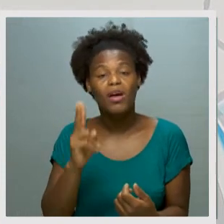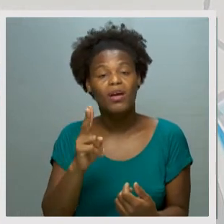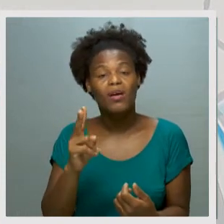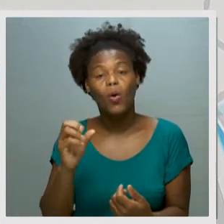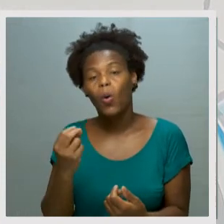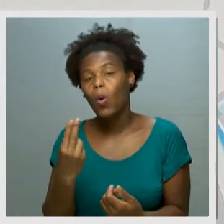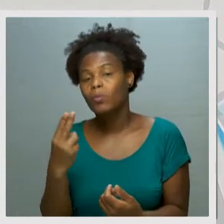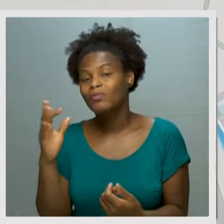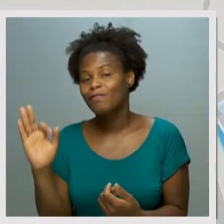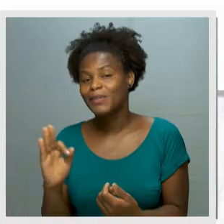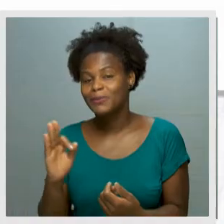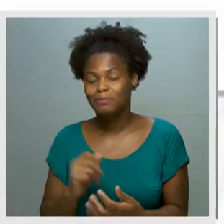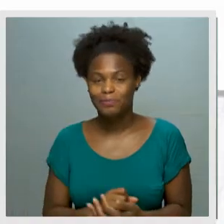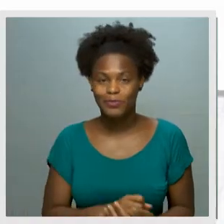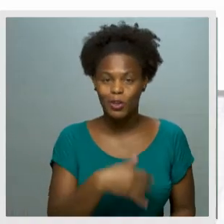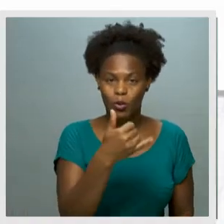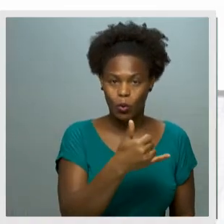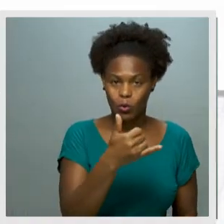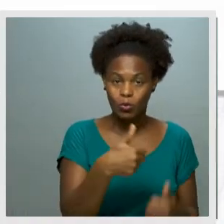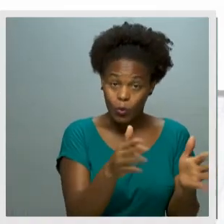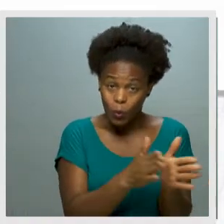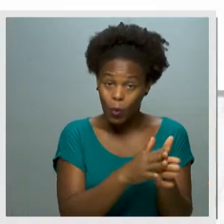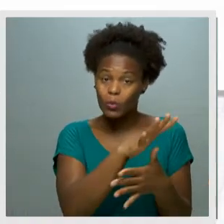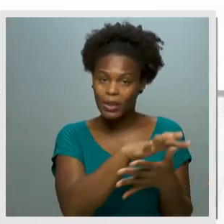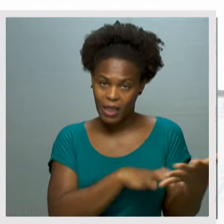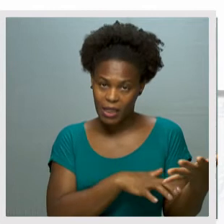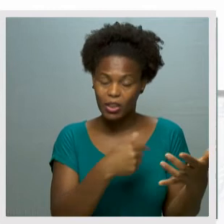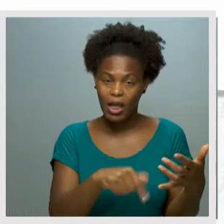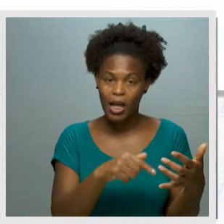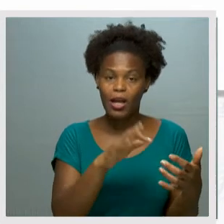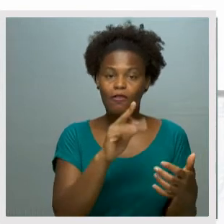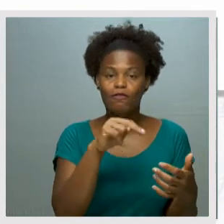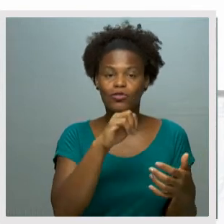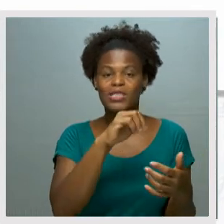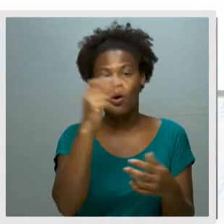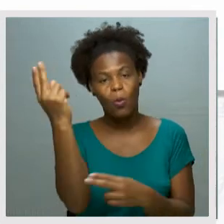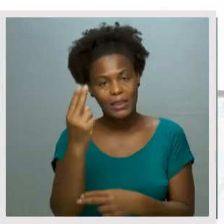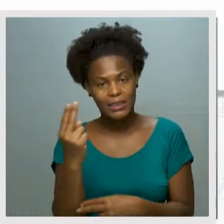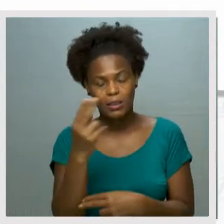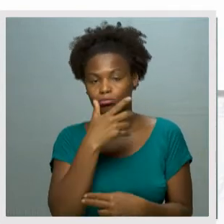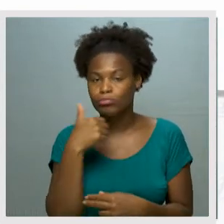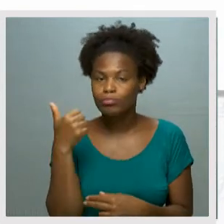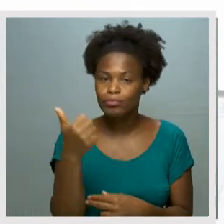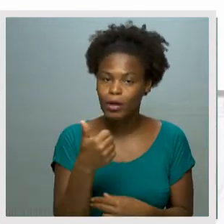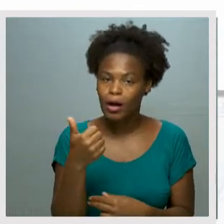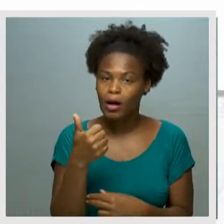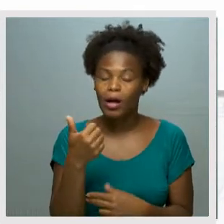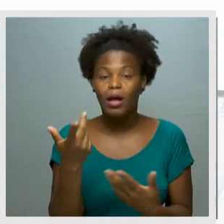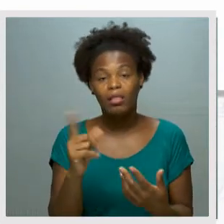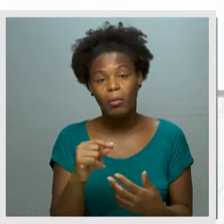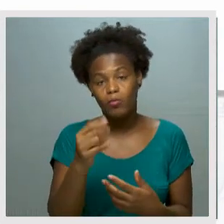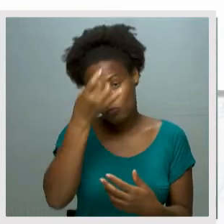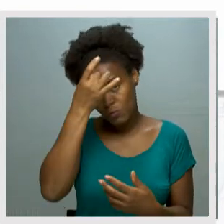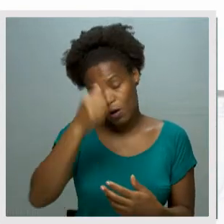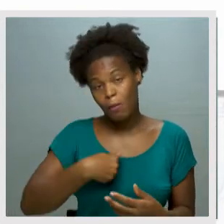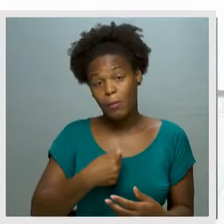falso? 2. Todos os textos que têm uma função artística, estética e